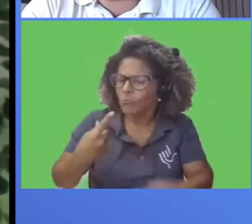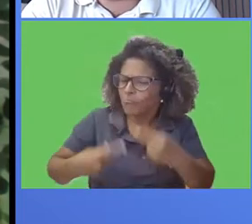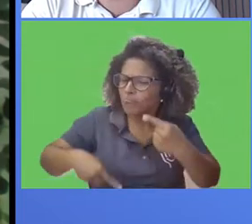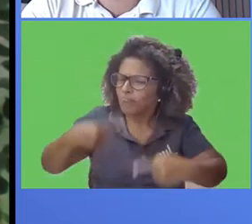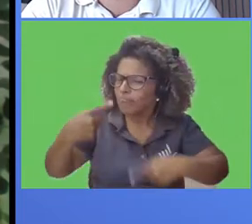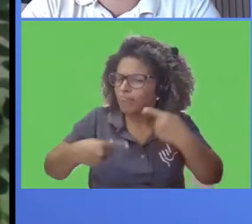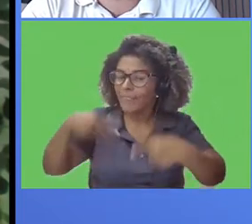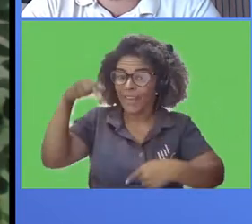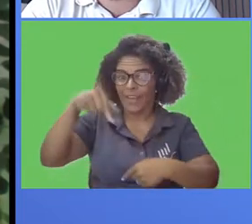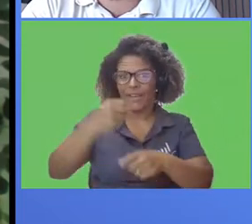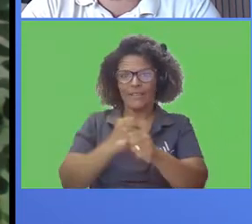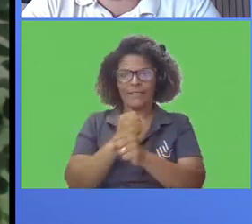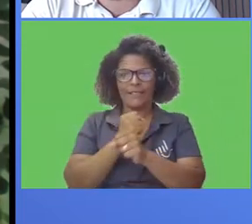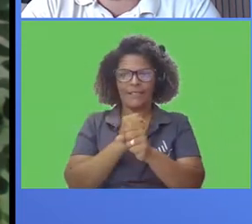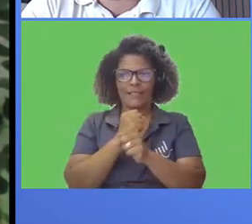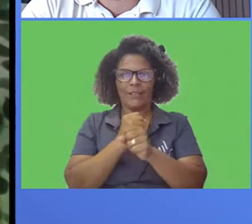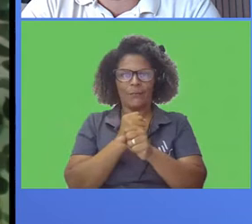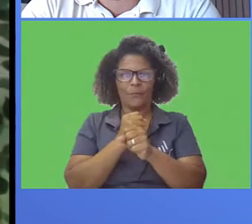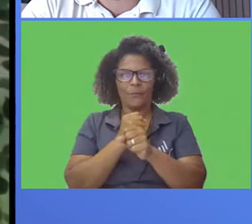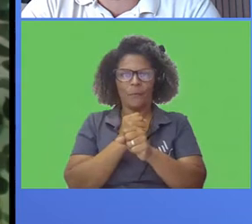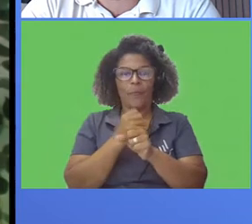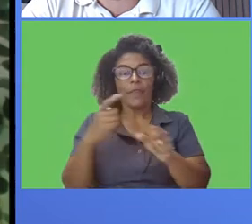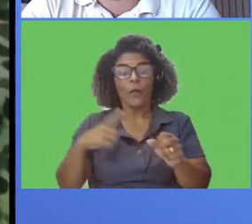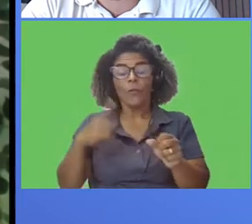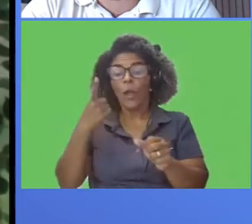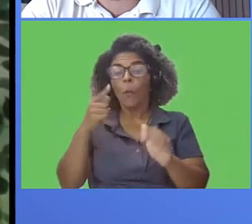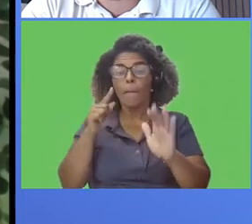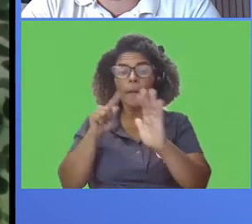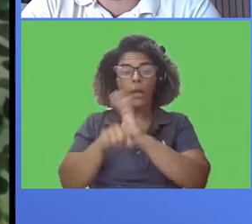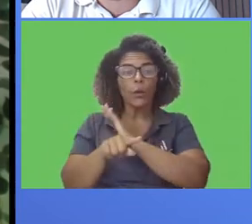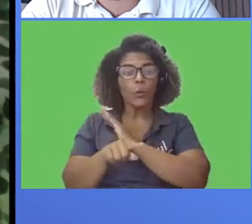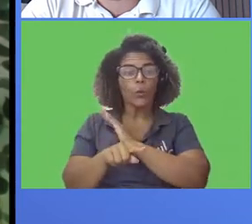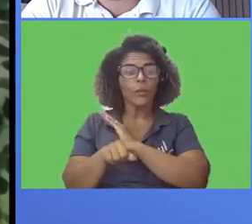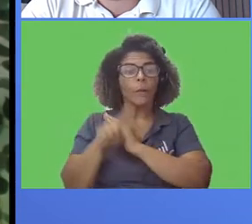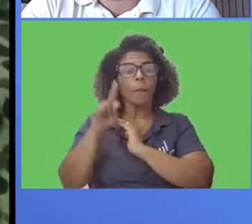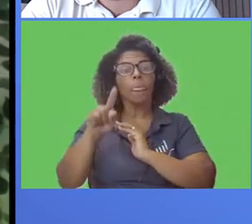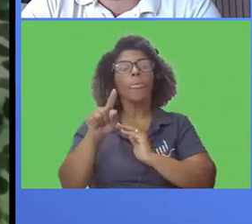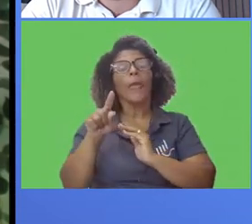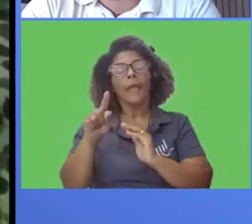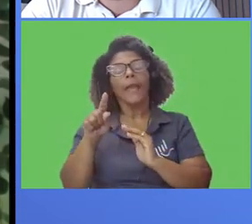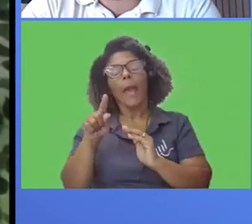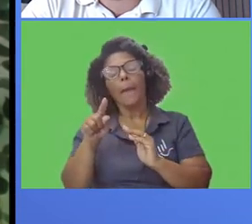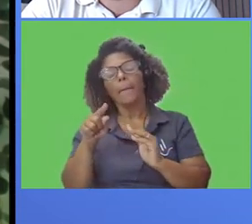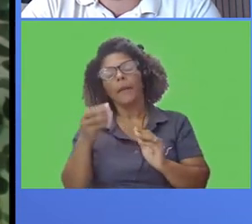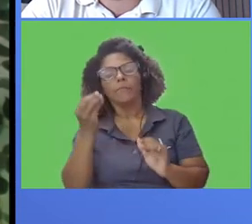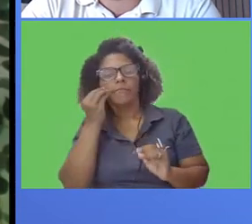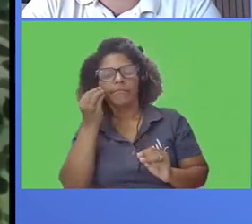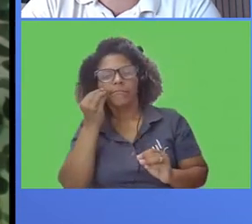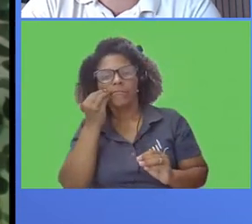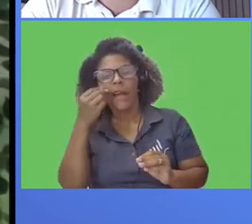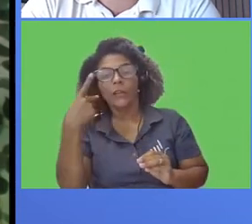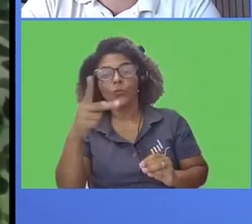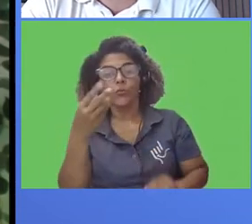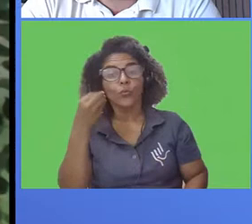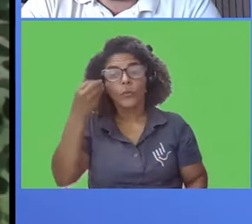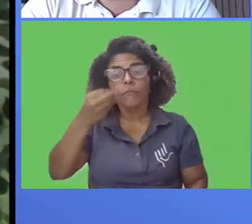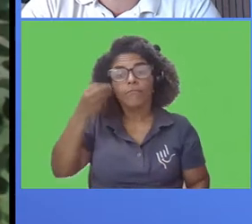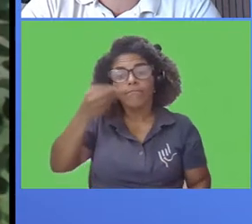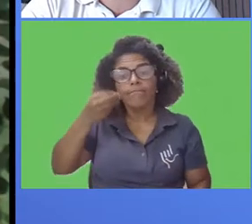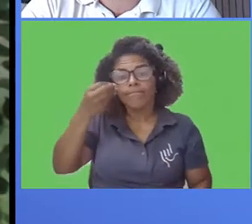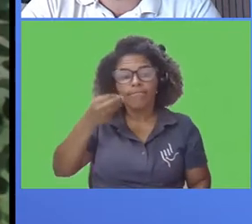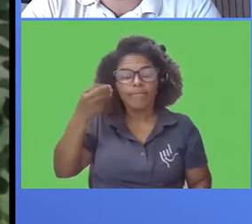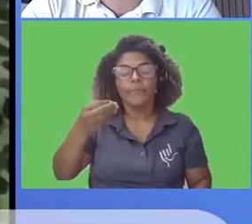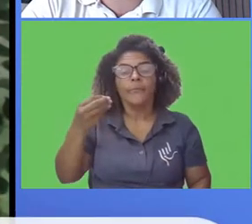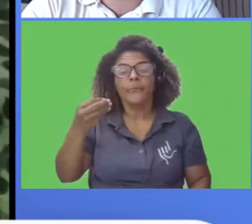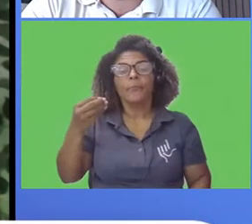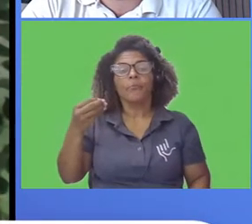Então, vai aí uma pergunta que explora exatamente essa sua experiência também, até